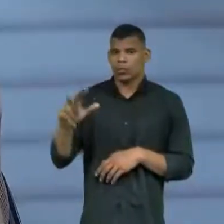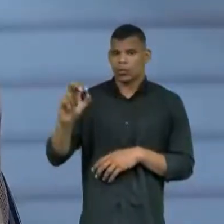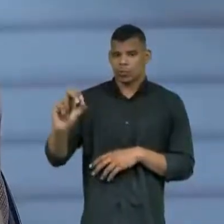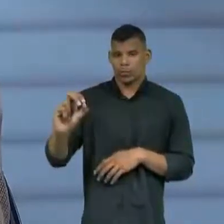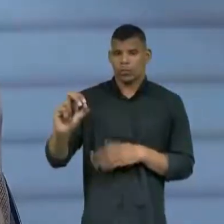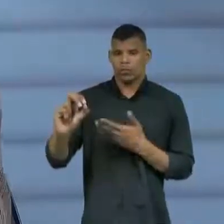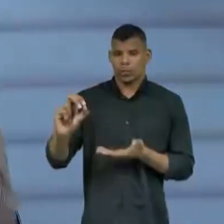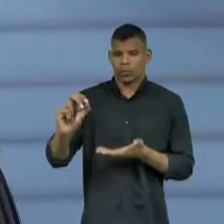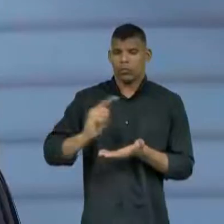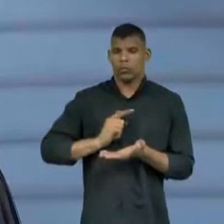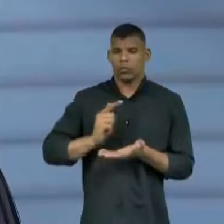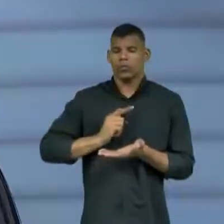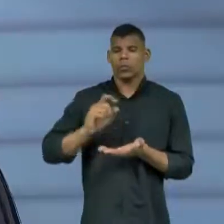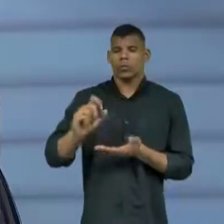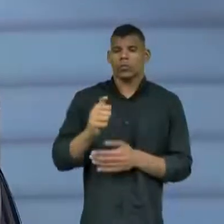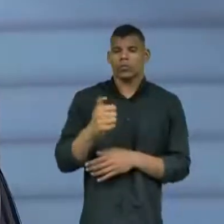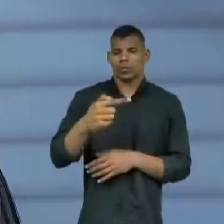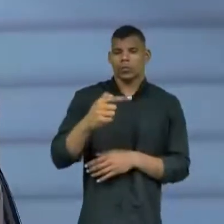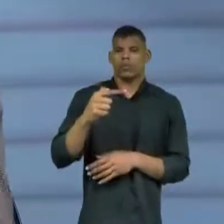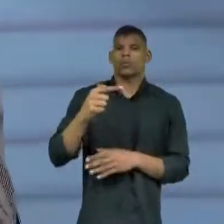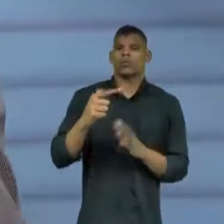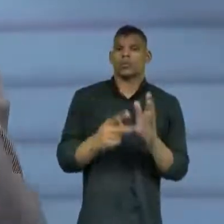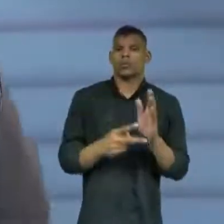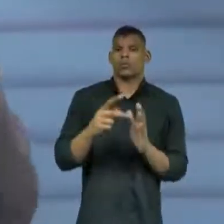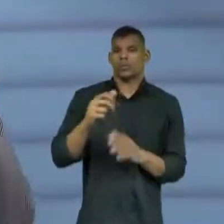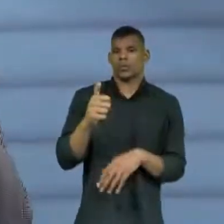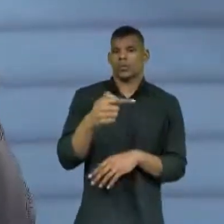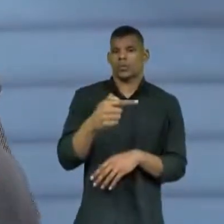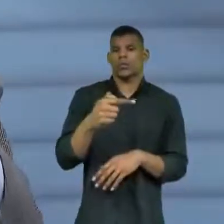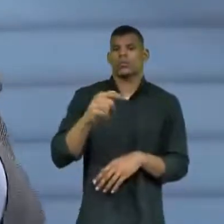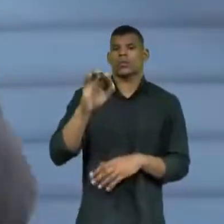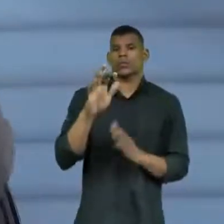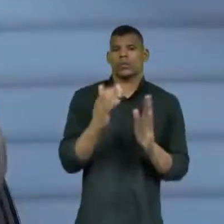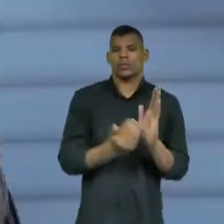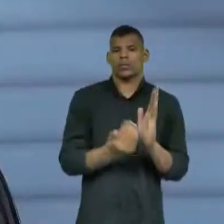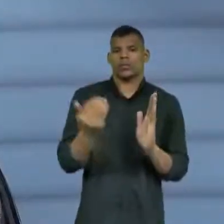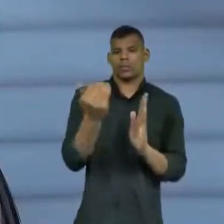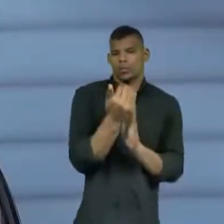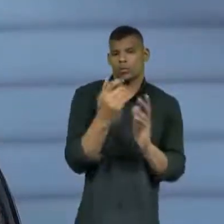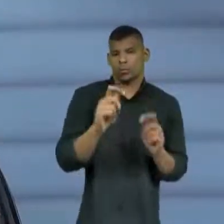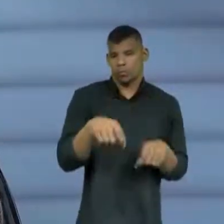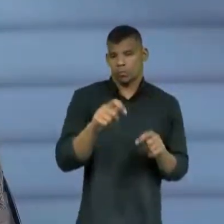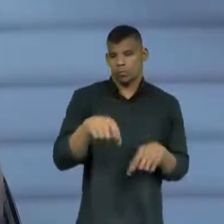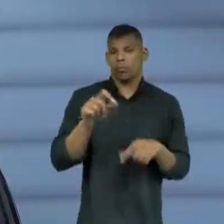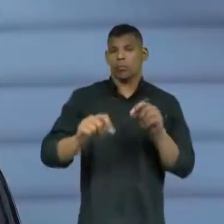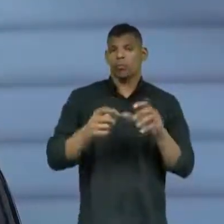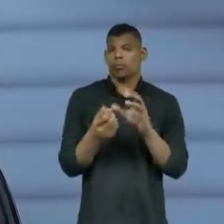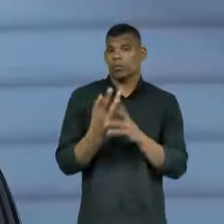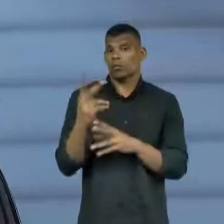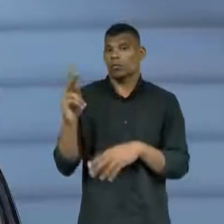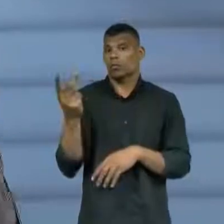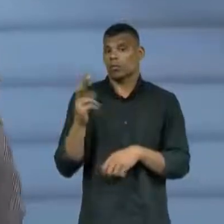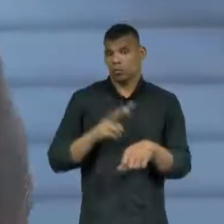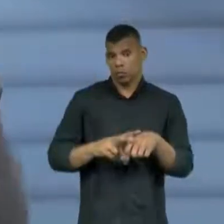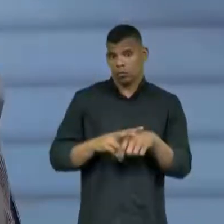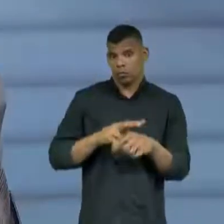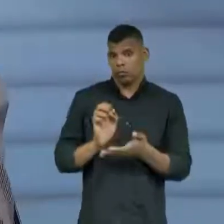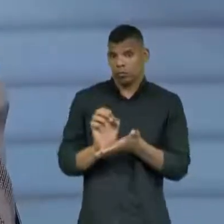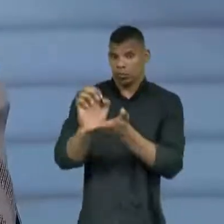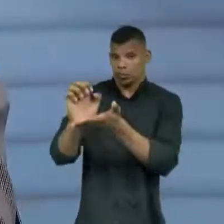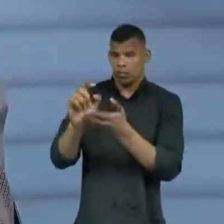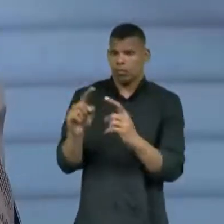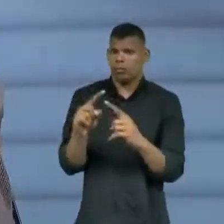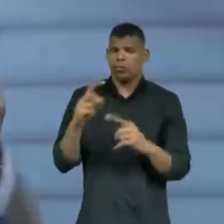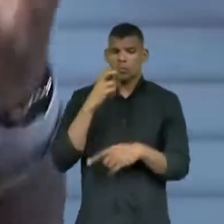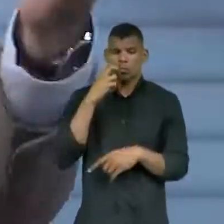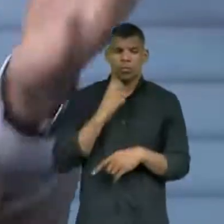um excedente de 17 vezes. Então, esse excedente pode ser usado para produzir o hidrogênio verde e exportar. E quanto isso vai